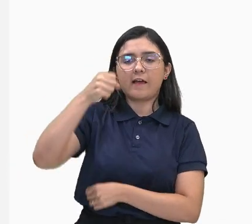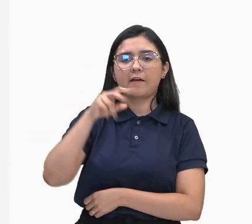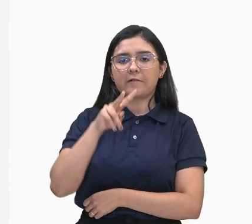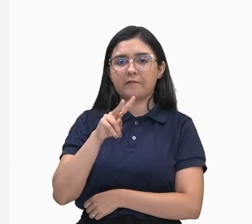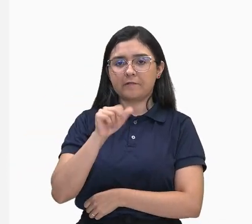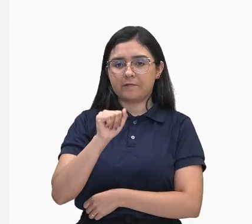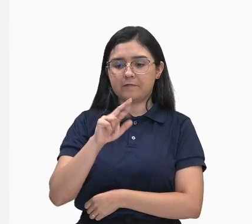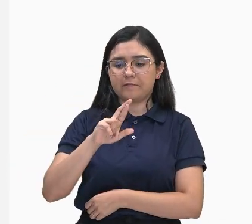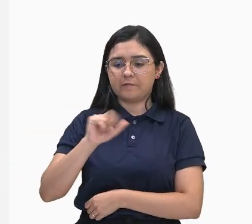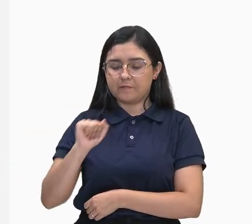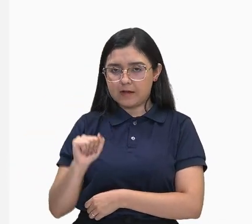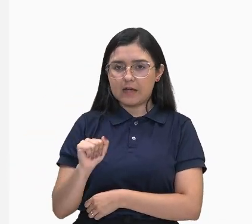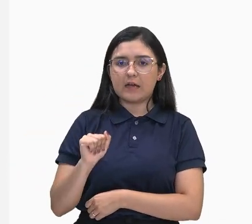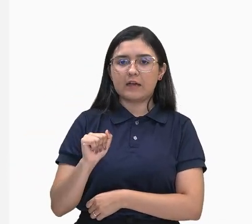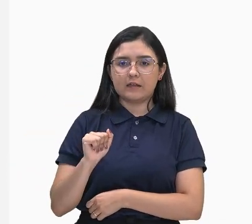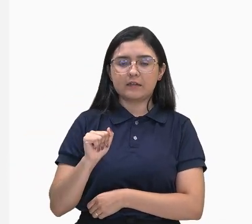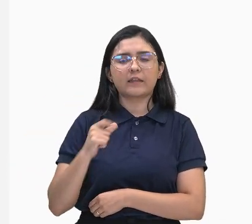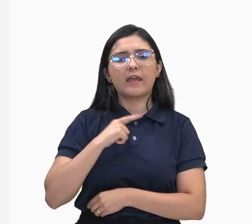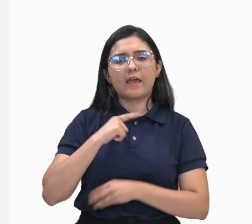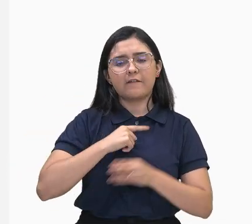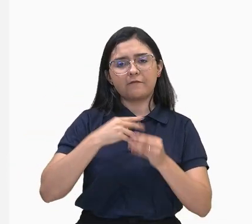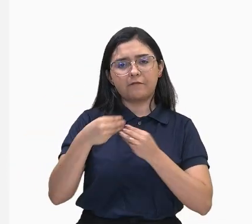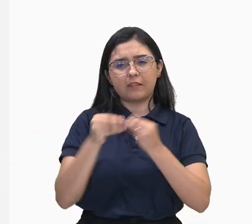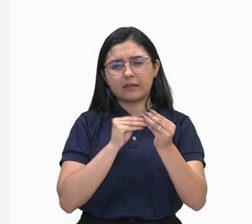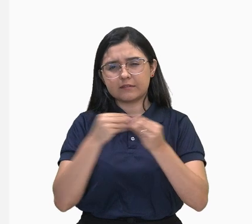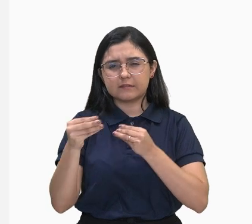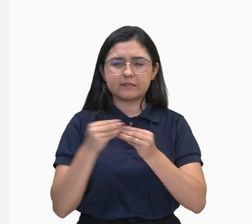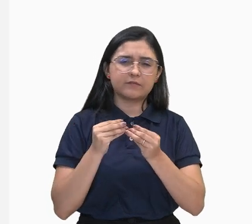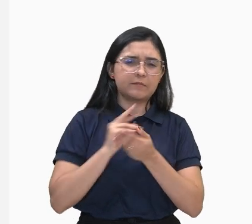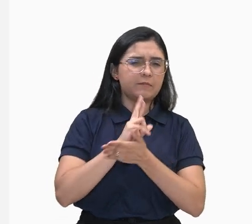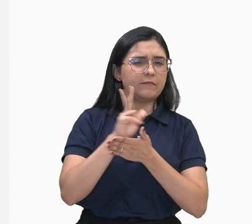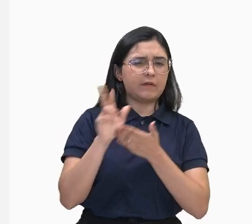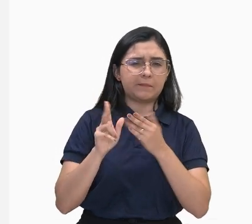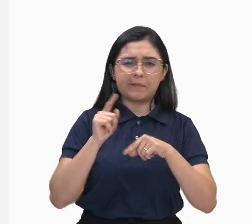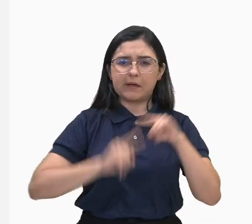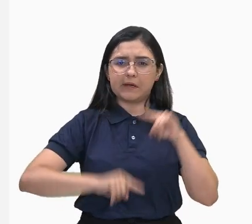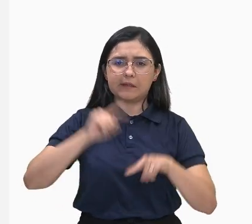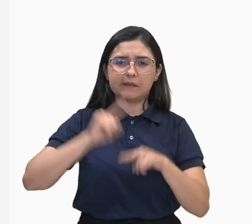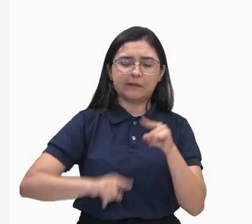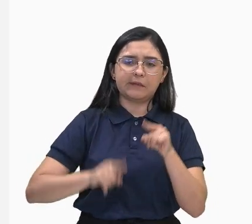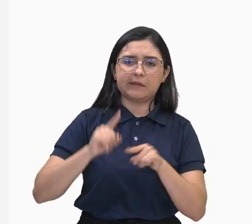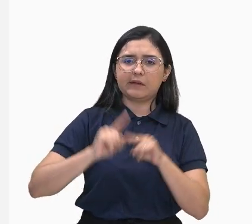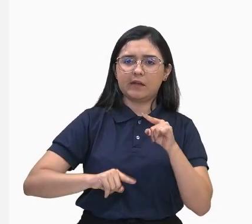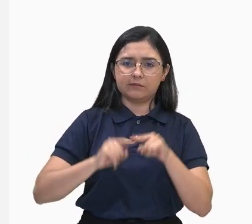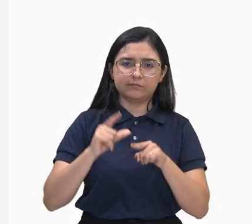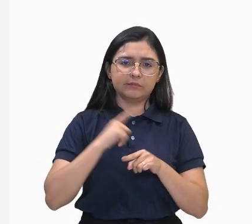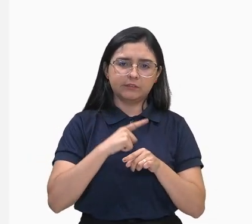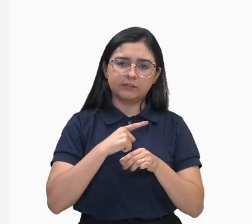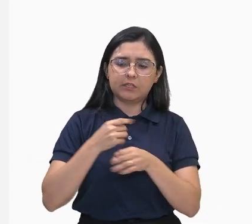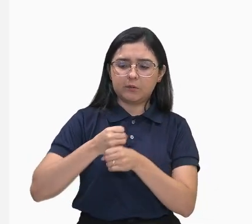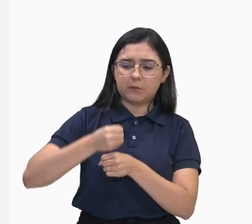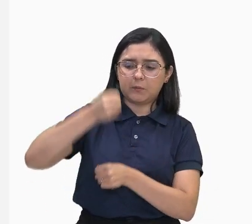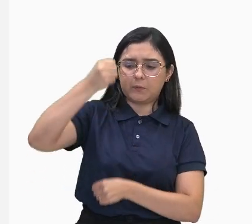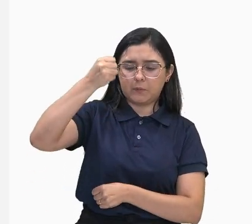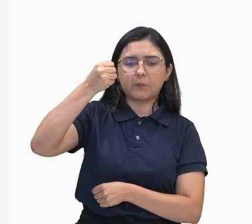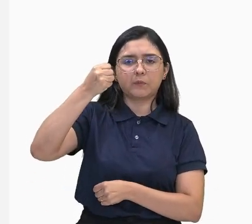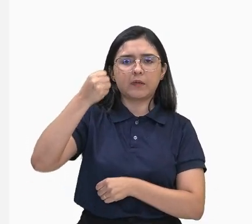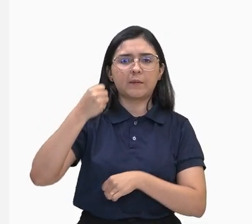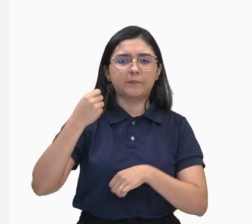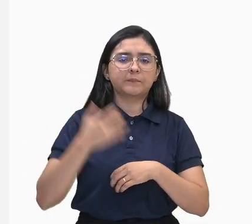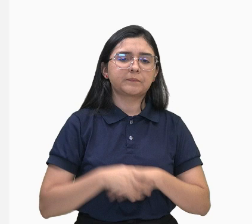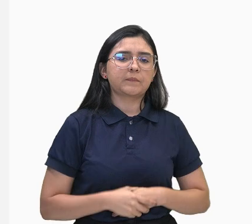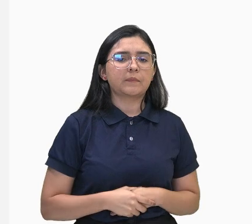de fibra de vidro flexível ou de outros materiais. A gente já tem aí de fibra de carbono também, que é um pouco mais